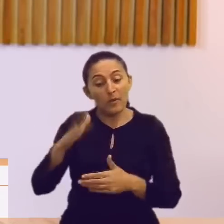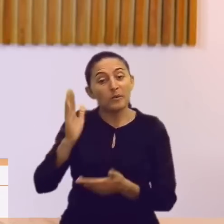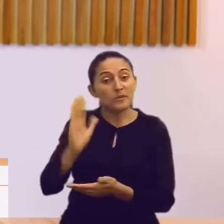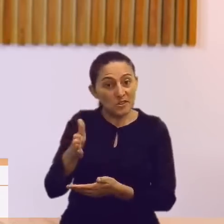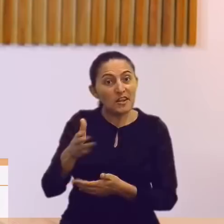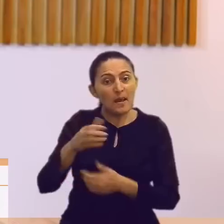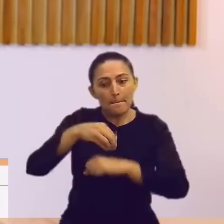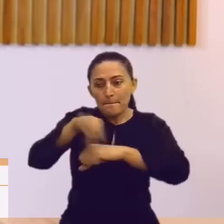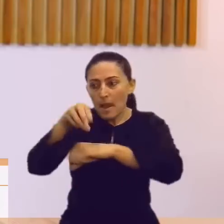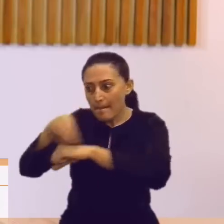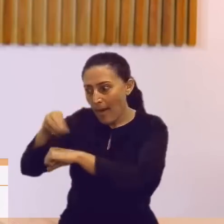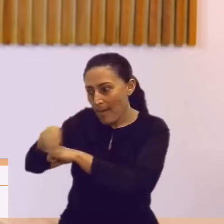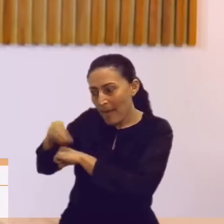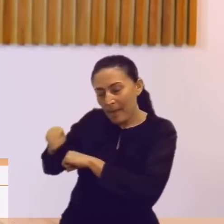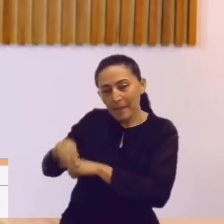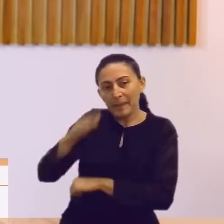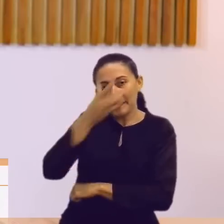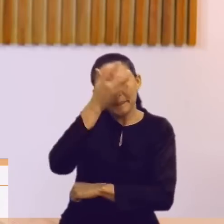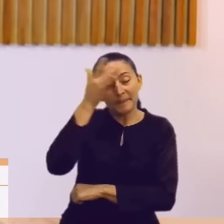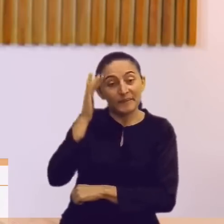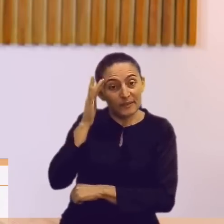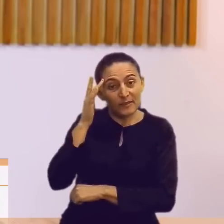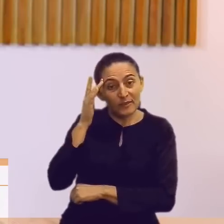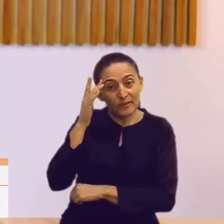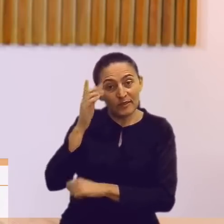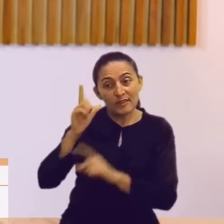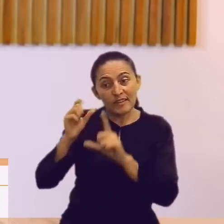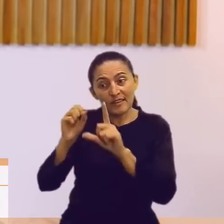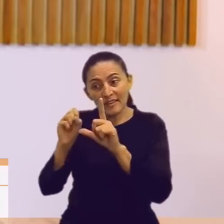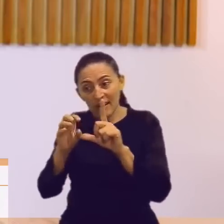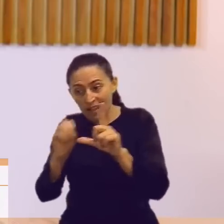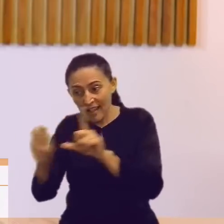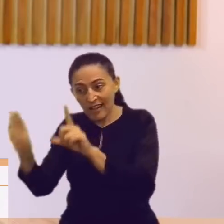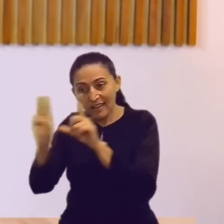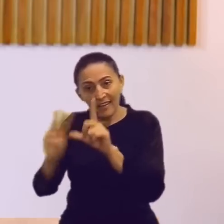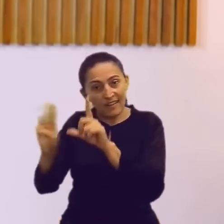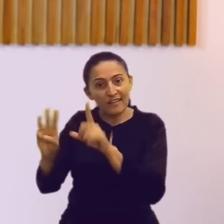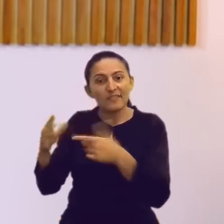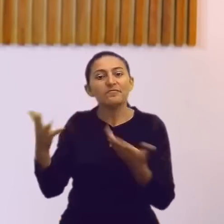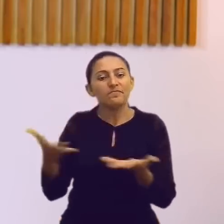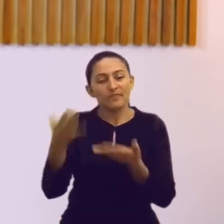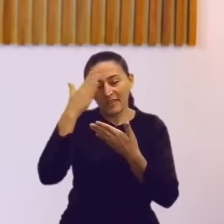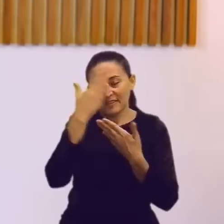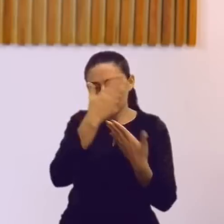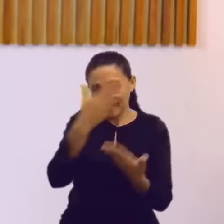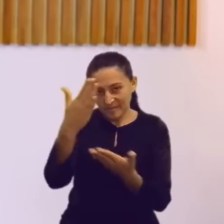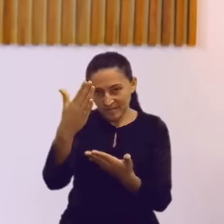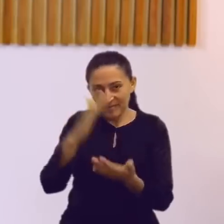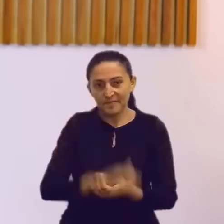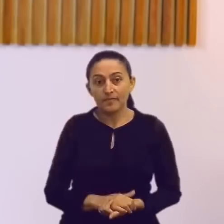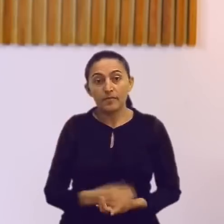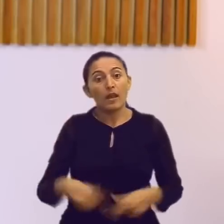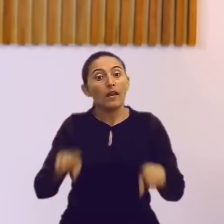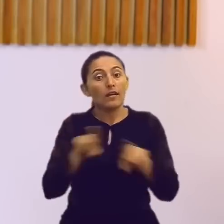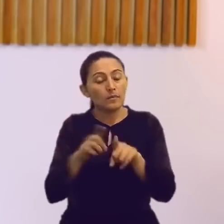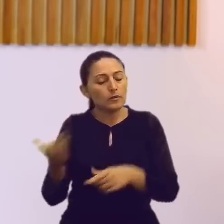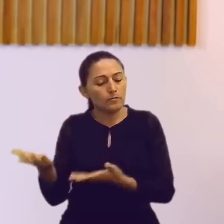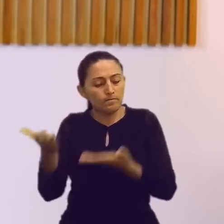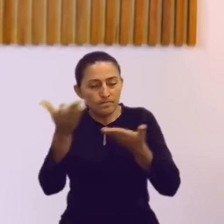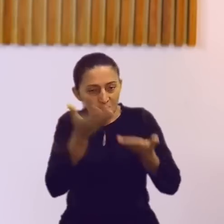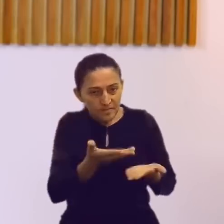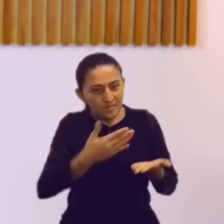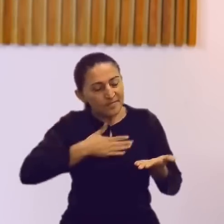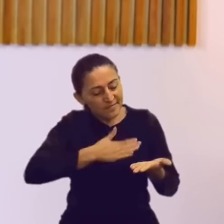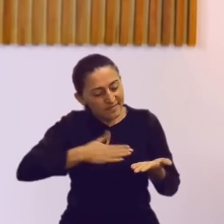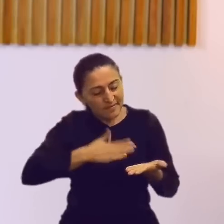pessoas, né, este link, ok? Agradeço a você desde já. Além de você ser bem-vindo ao nosso culto